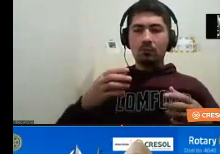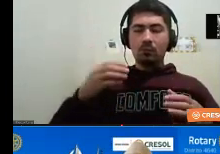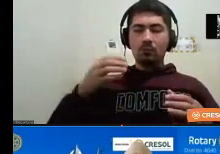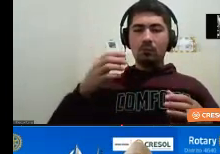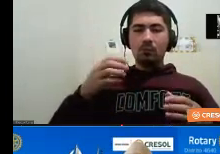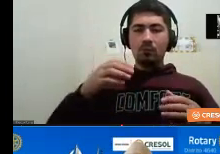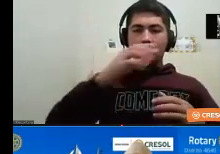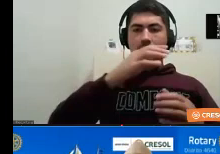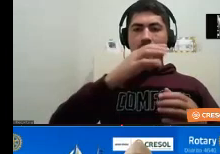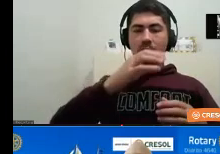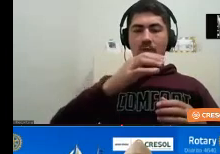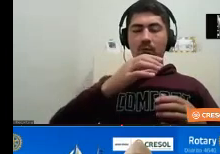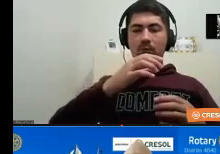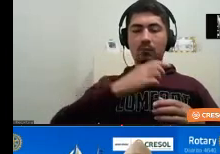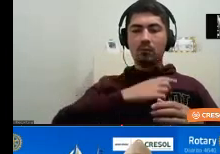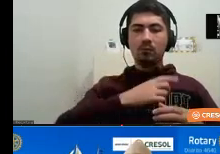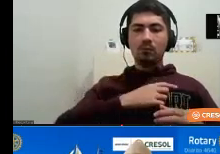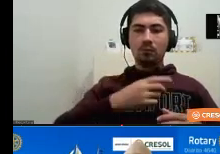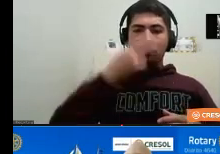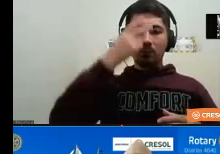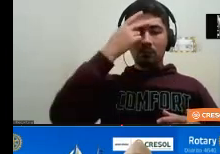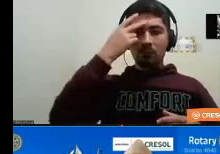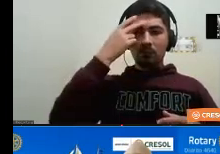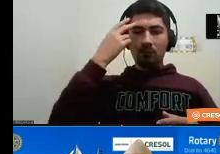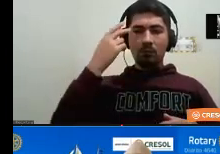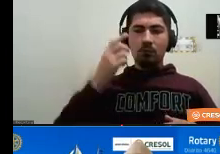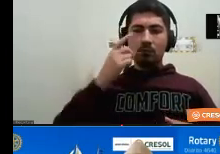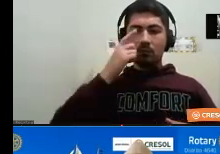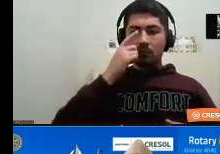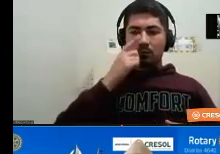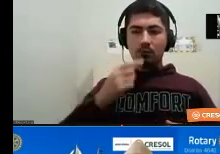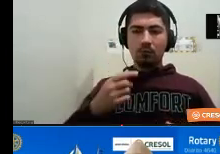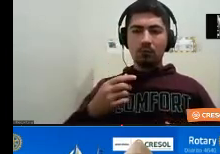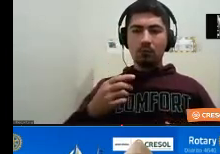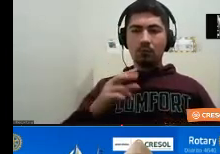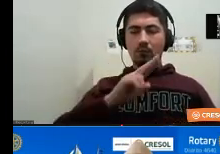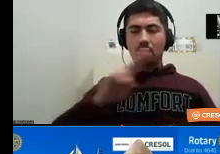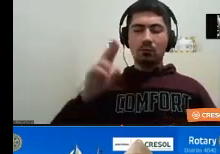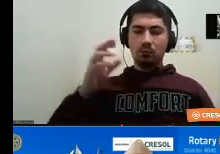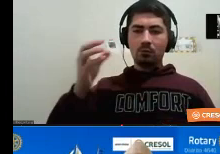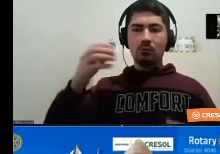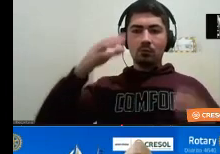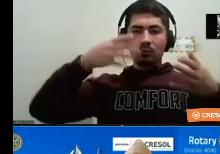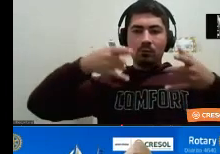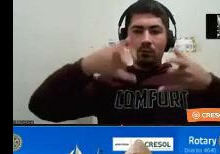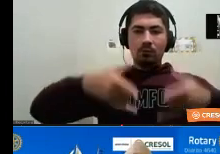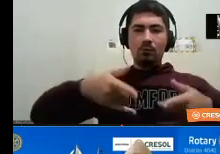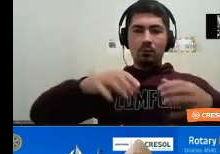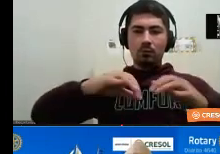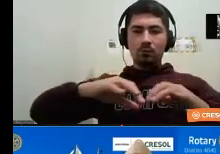A pessoa vão saber que fui eu que morri e eu vou ser enterrado com nome no meu cemitério.